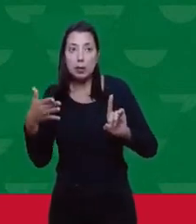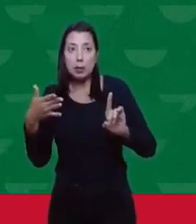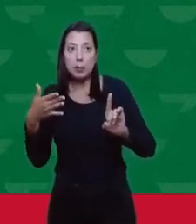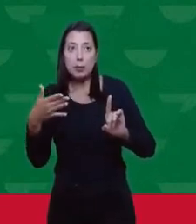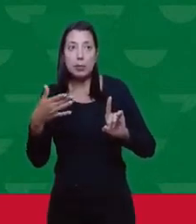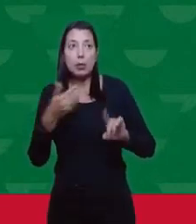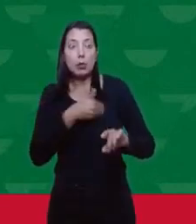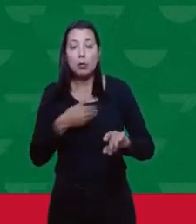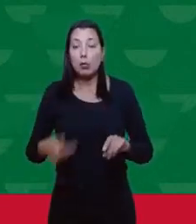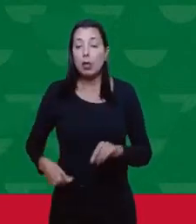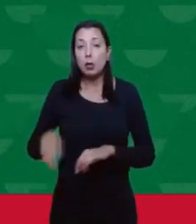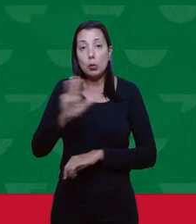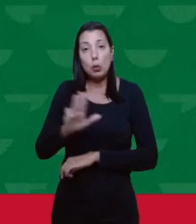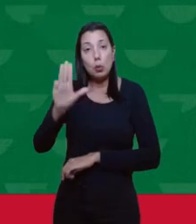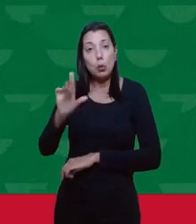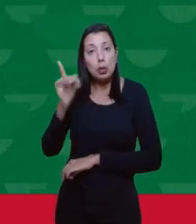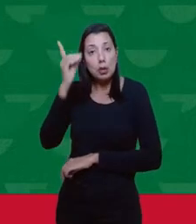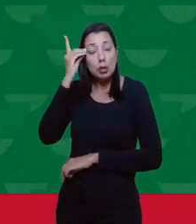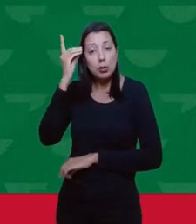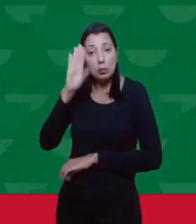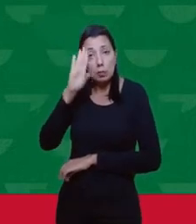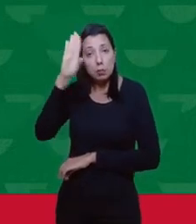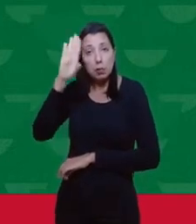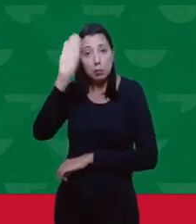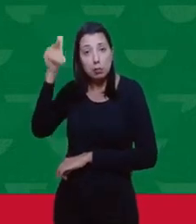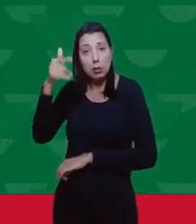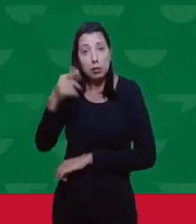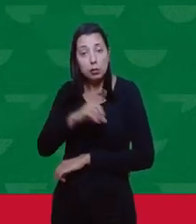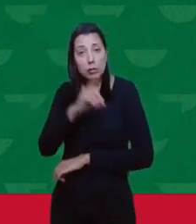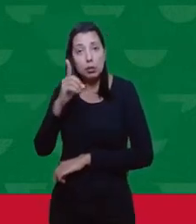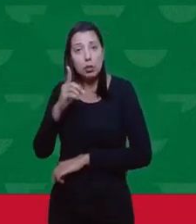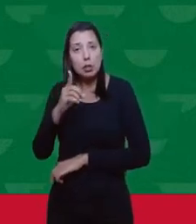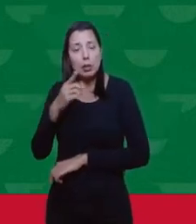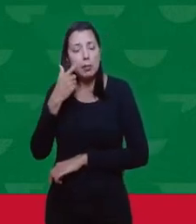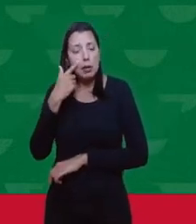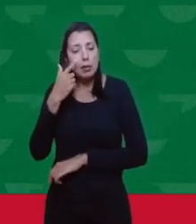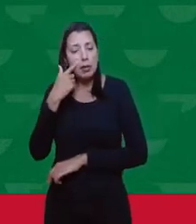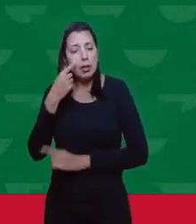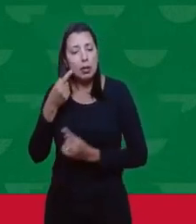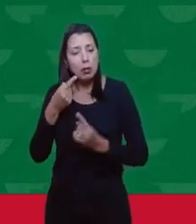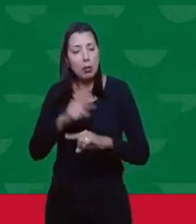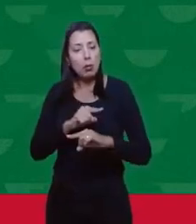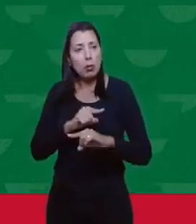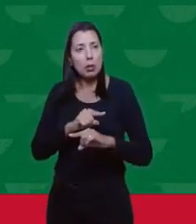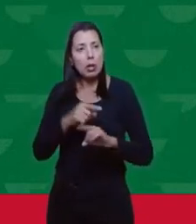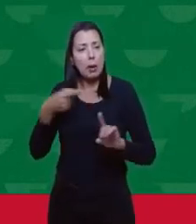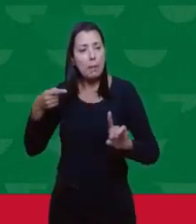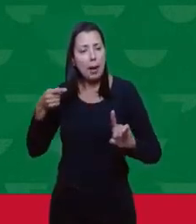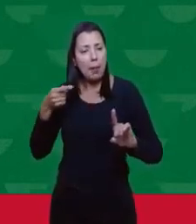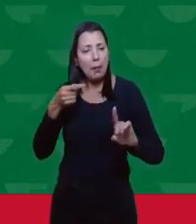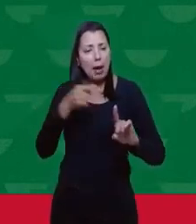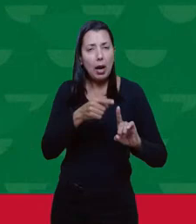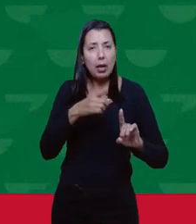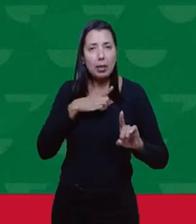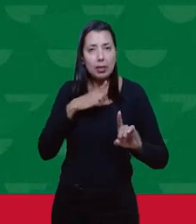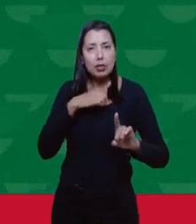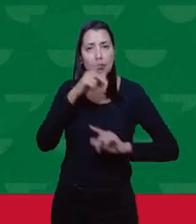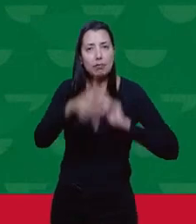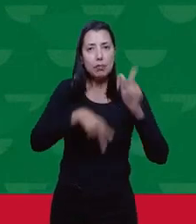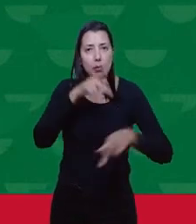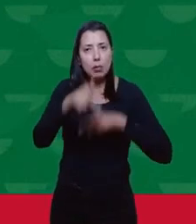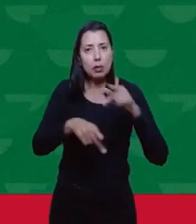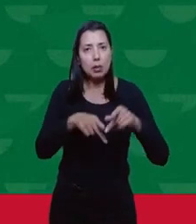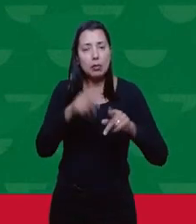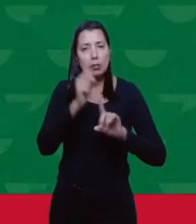nos governos Lula e Dilma. E, principalmente, a data serve para identificar e combater as ameaças que ainda atingem a